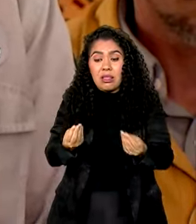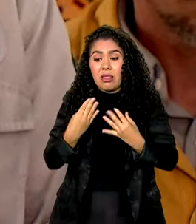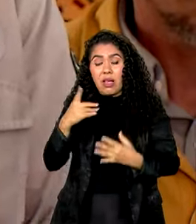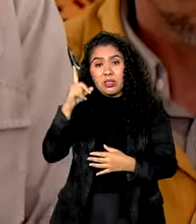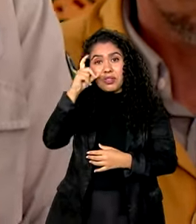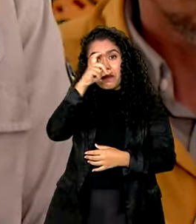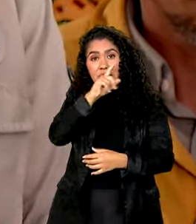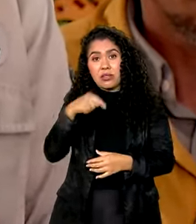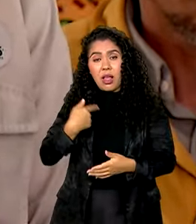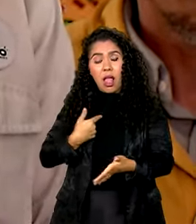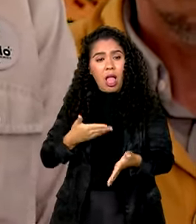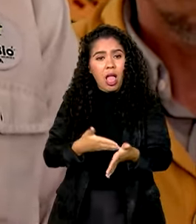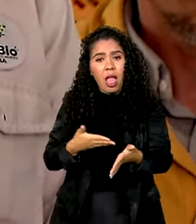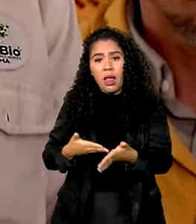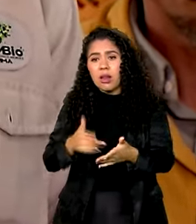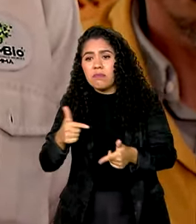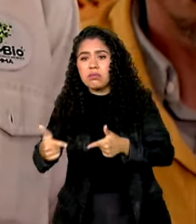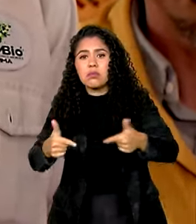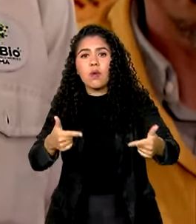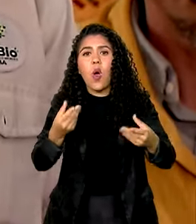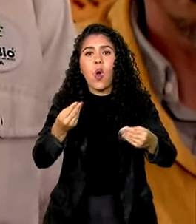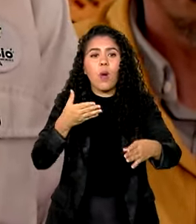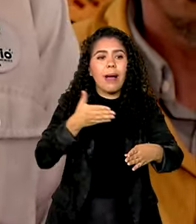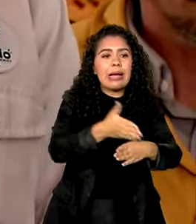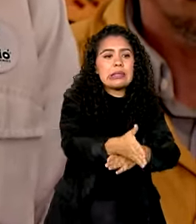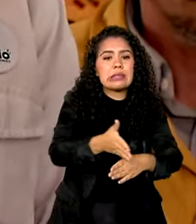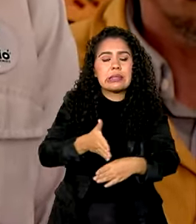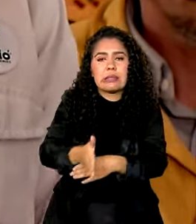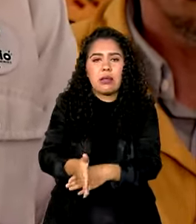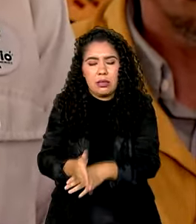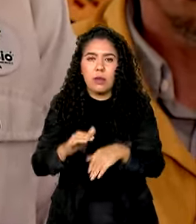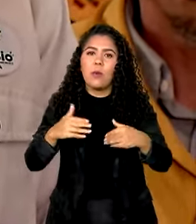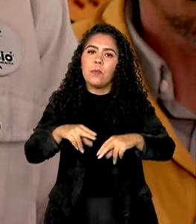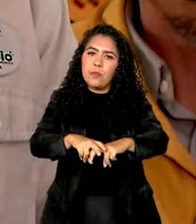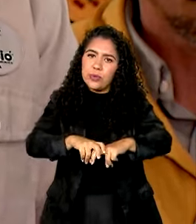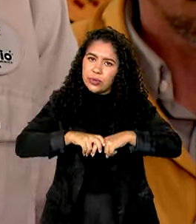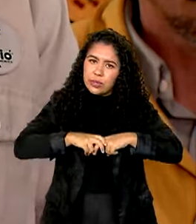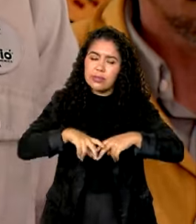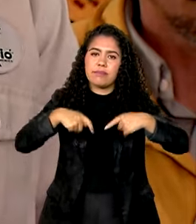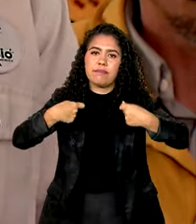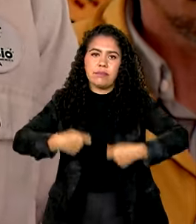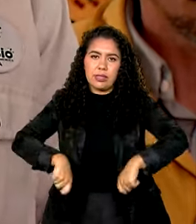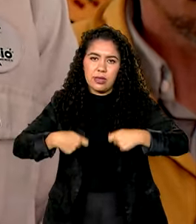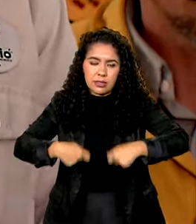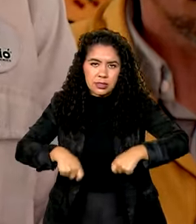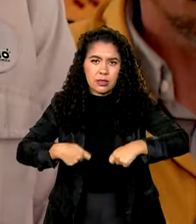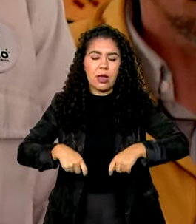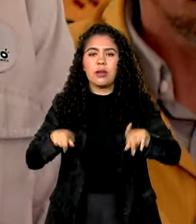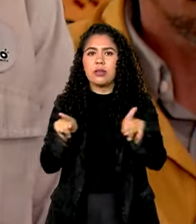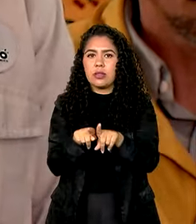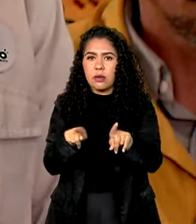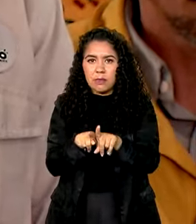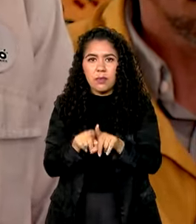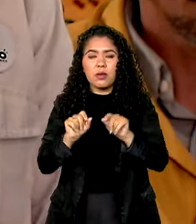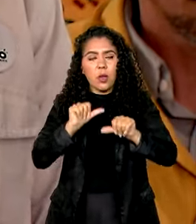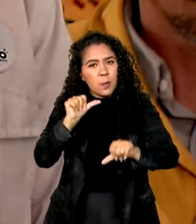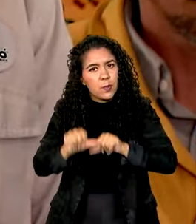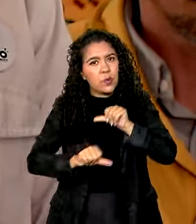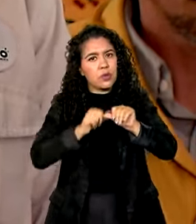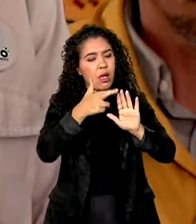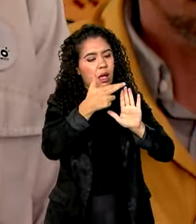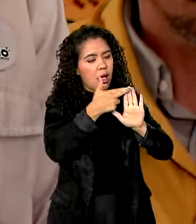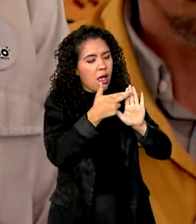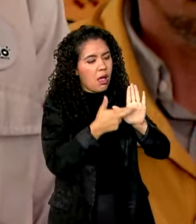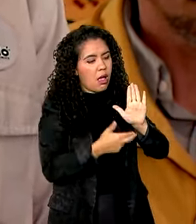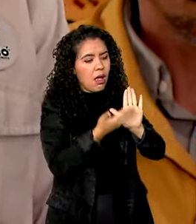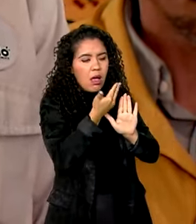temos áreas de difícil acesso. Por isso, a necessidade, inclusive, da mudança de normas para